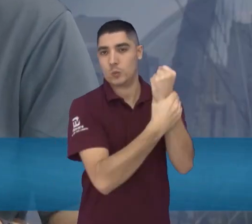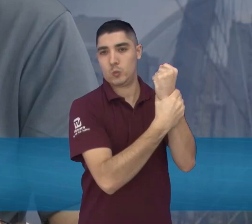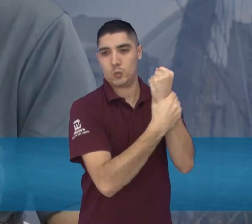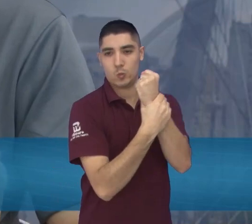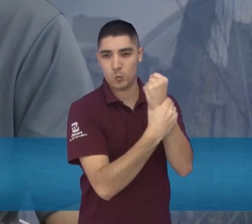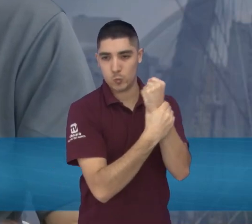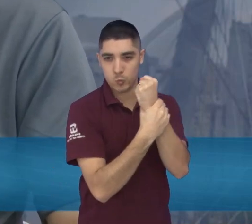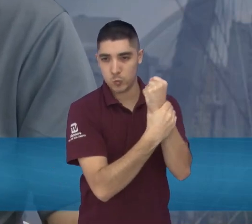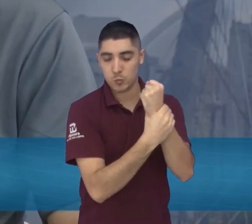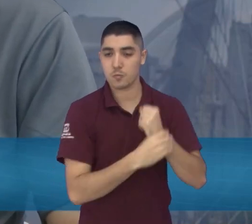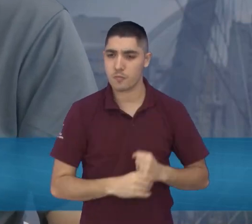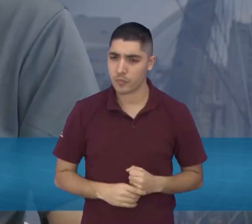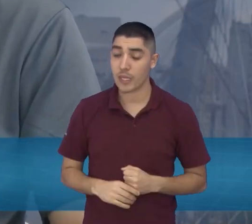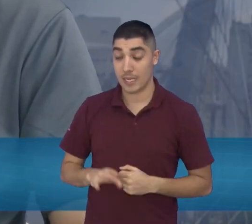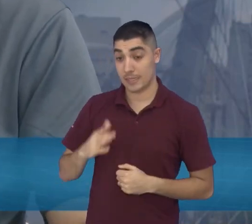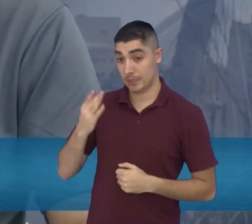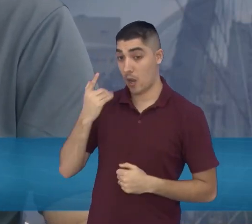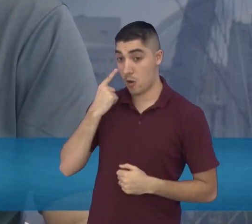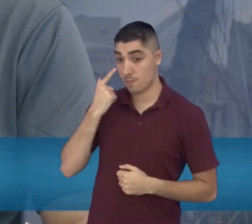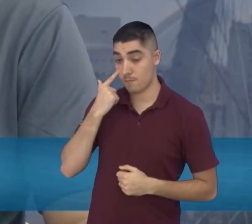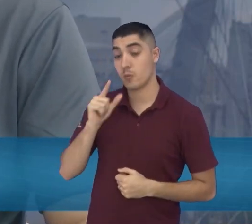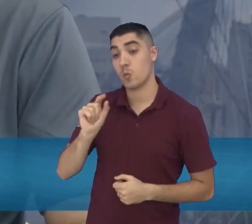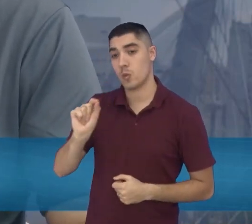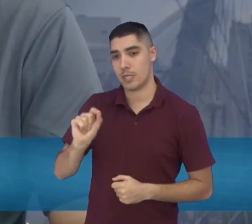órgão, cada ente tem